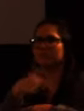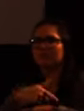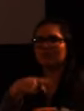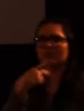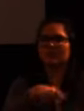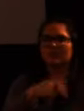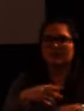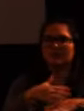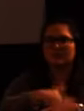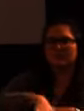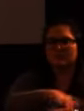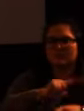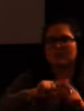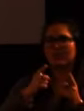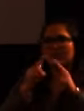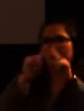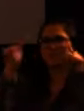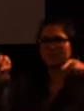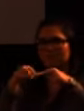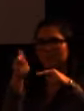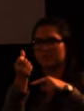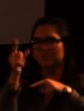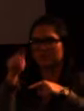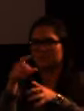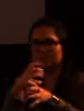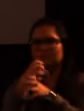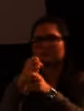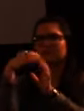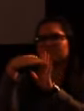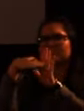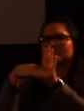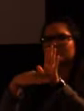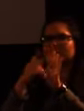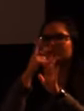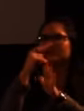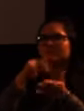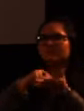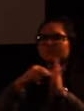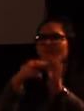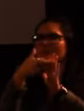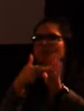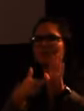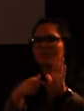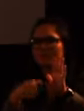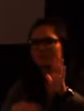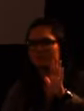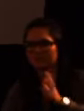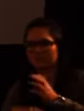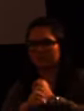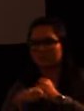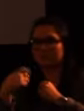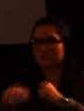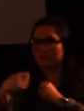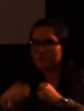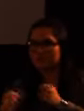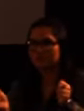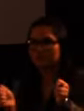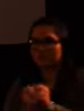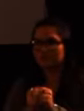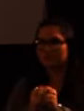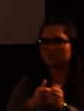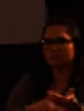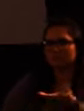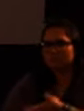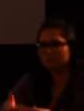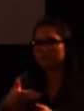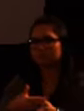quadro 6 está um resumo de um conjunto de parâmetros que todos eles precisam funcionar juntos e serem